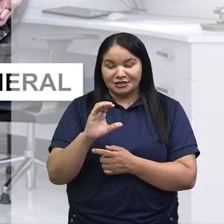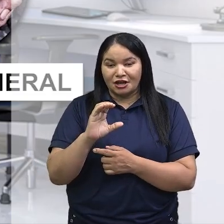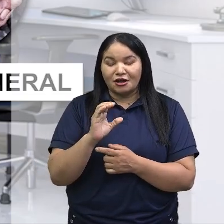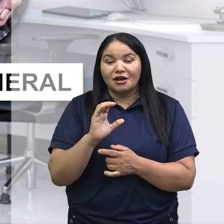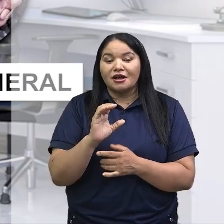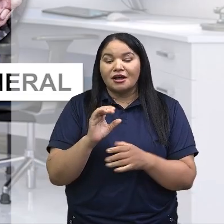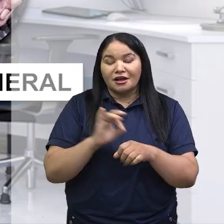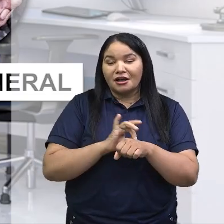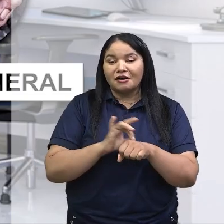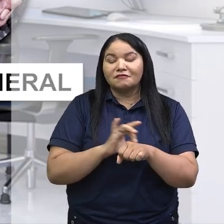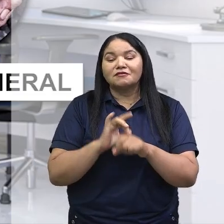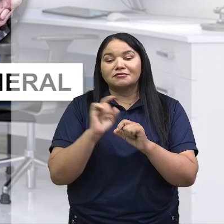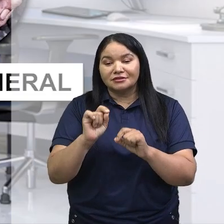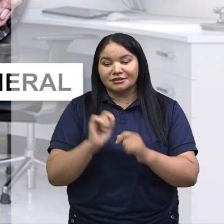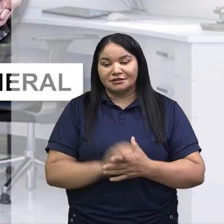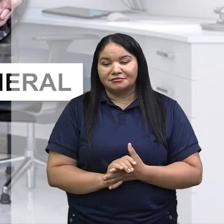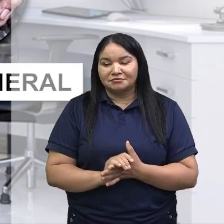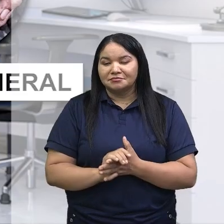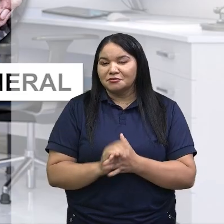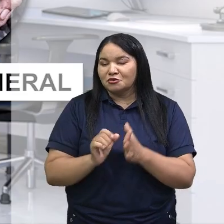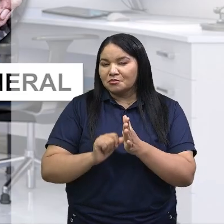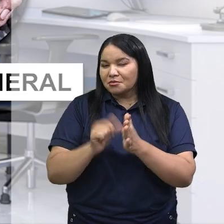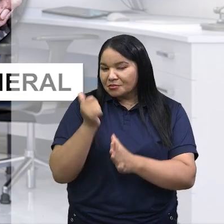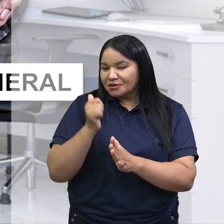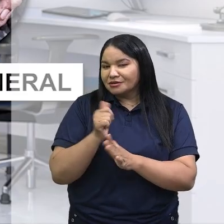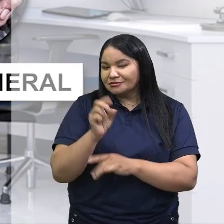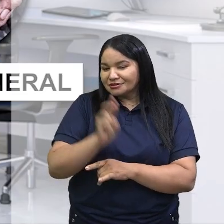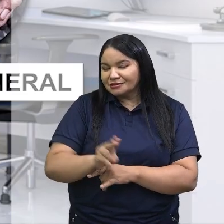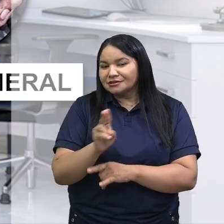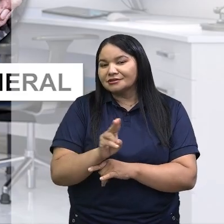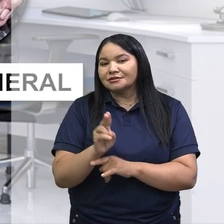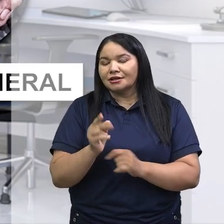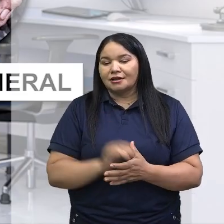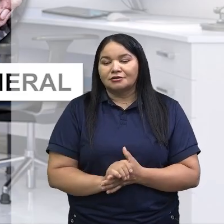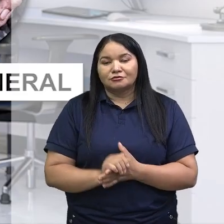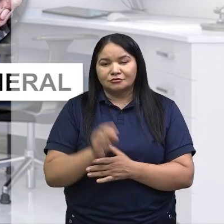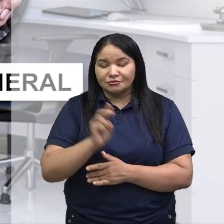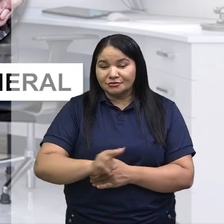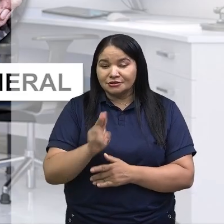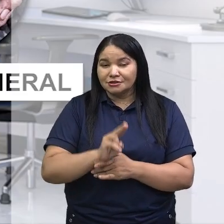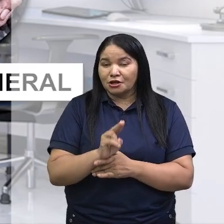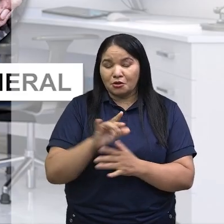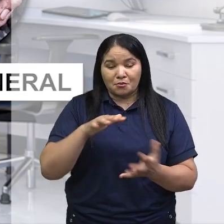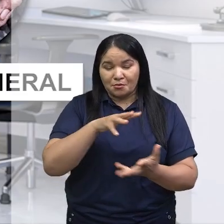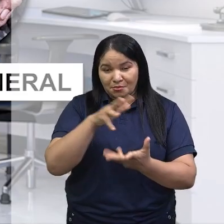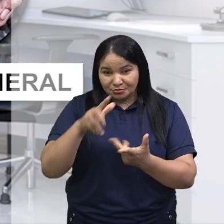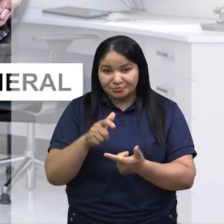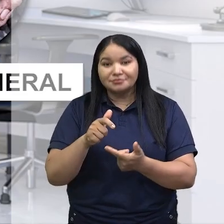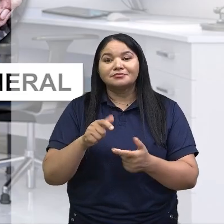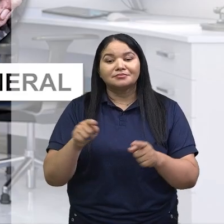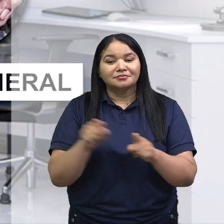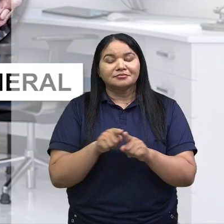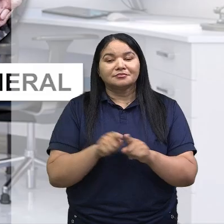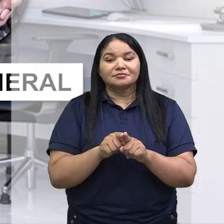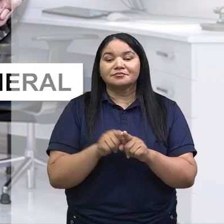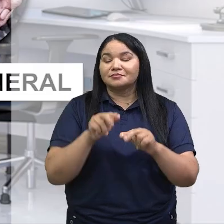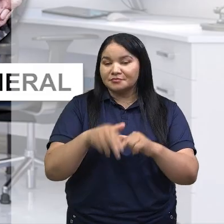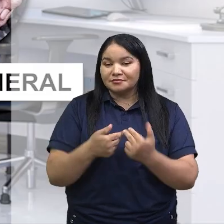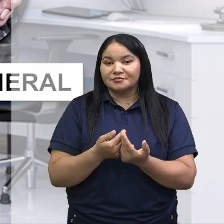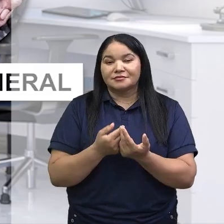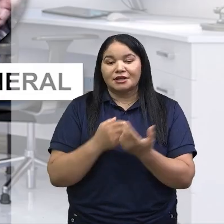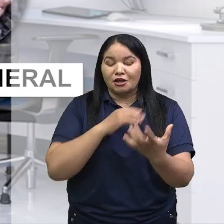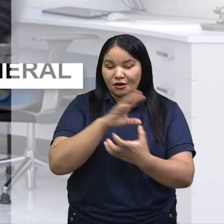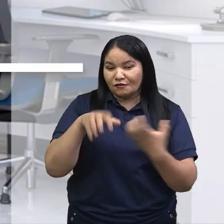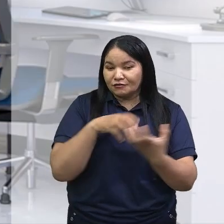combustível fóssil utilizado em grande escala, né, em escala mundial, devido à Revolução